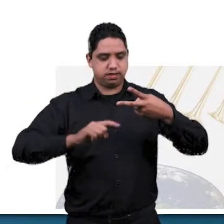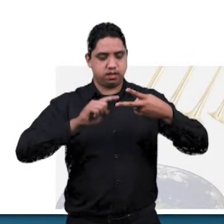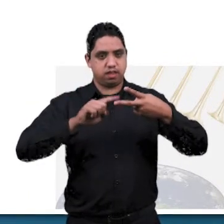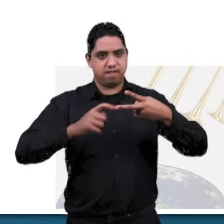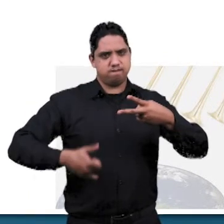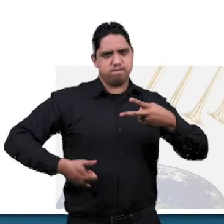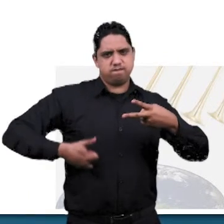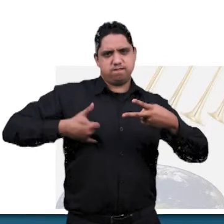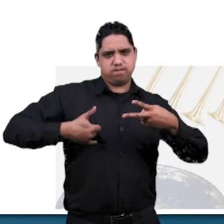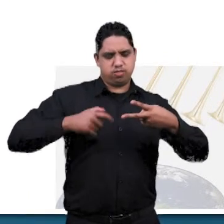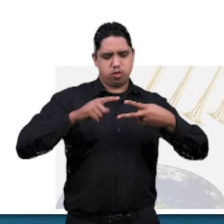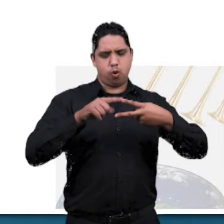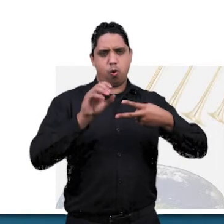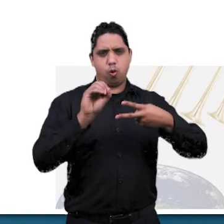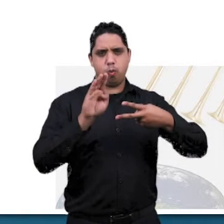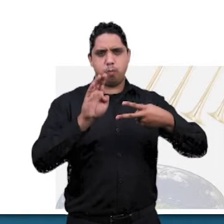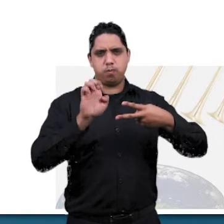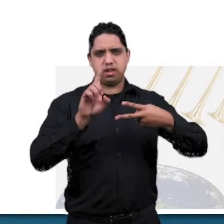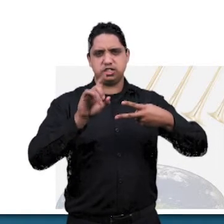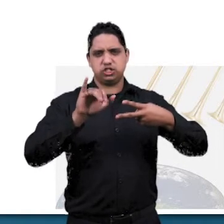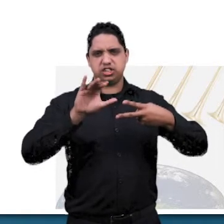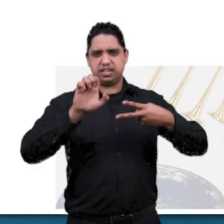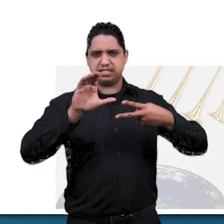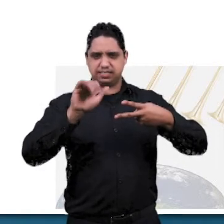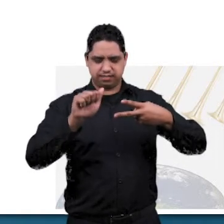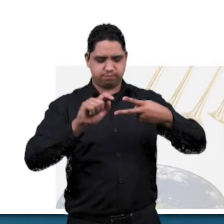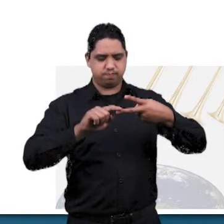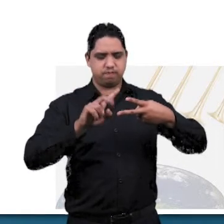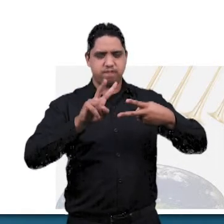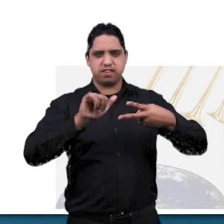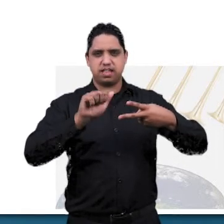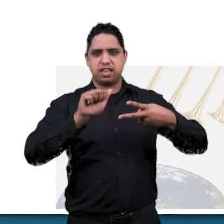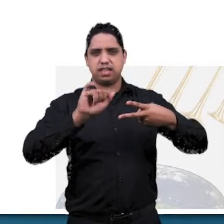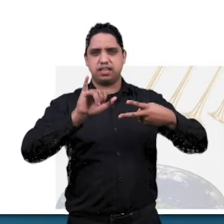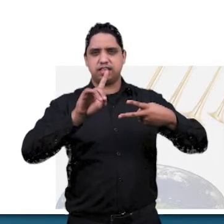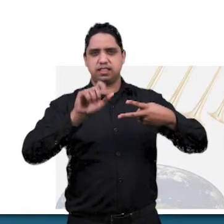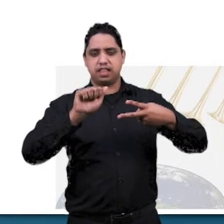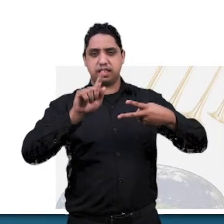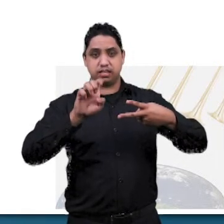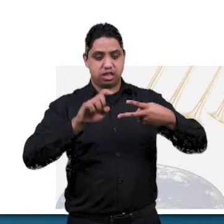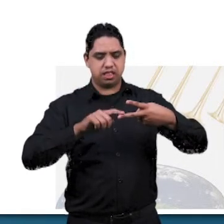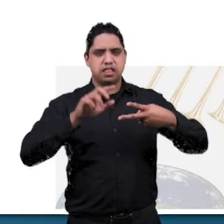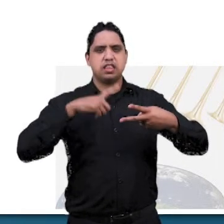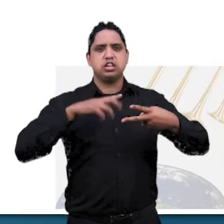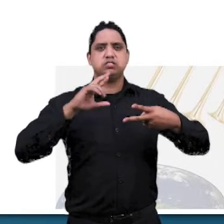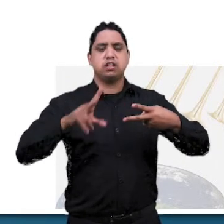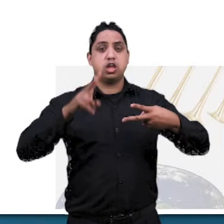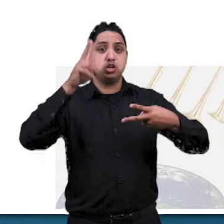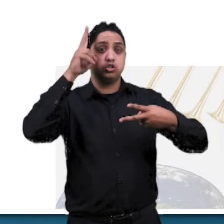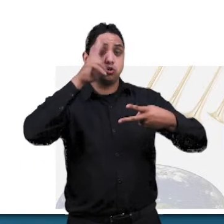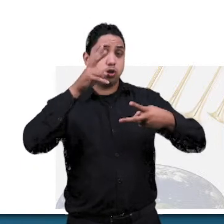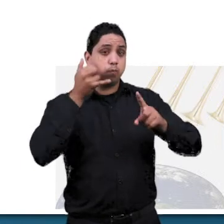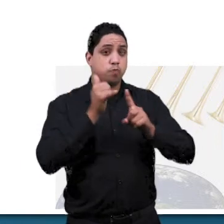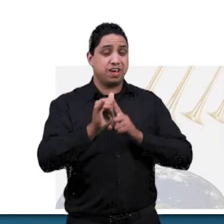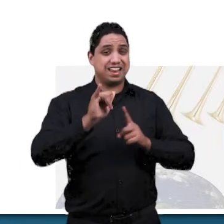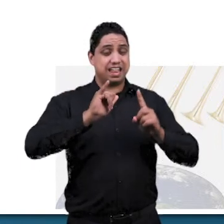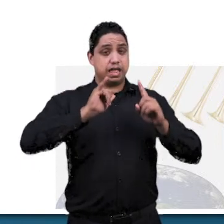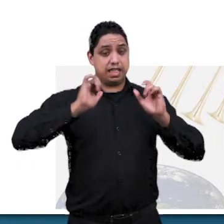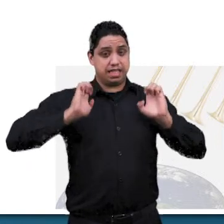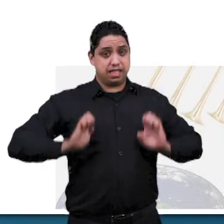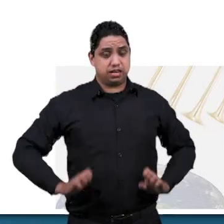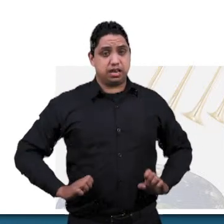vaidade, busque estabelecer uma diferença histórica, profética e de caráter na